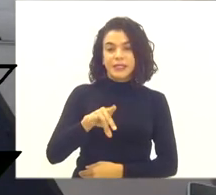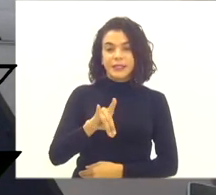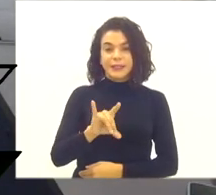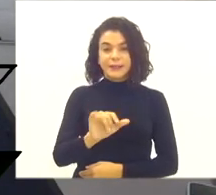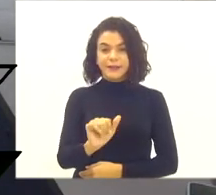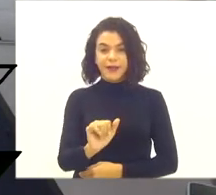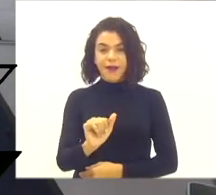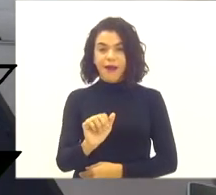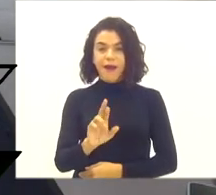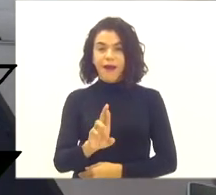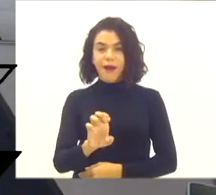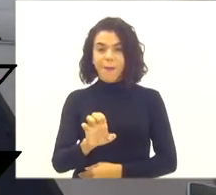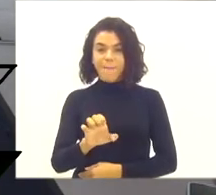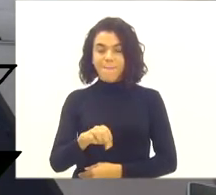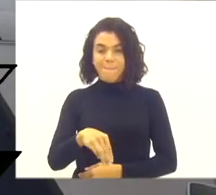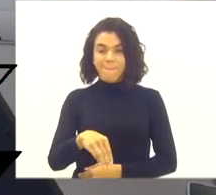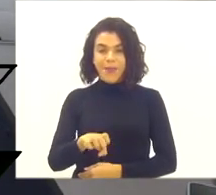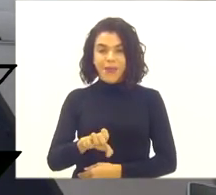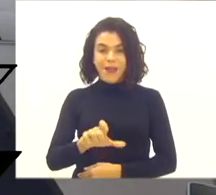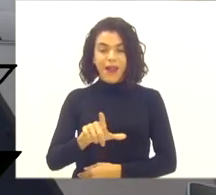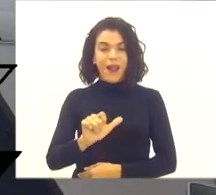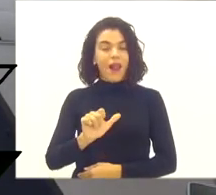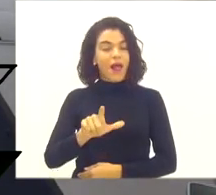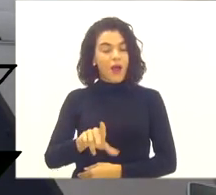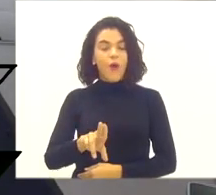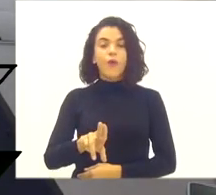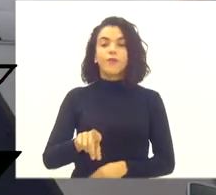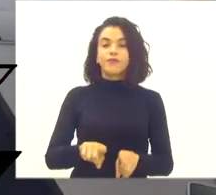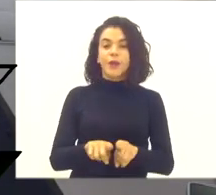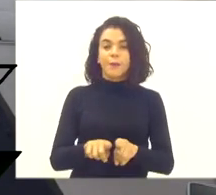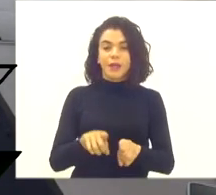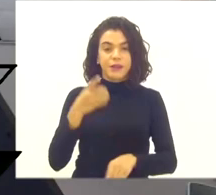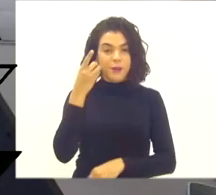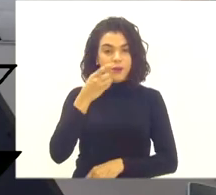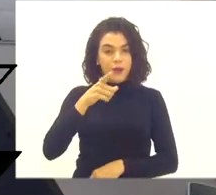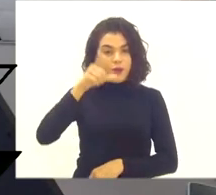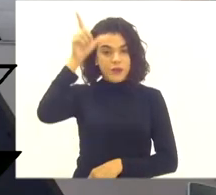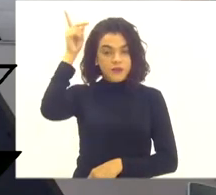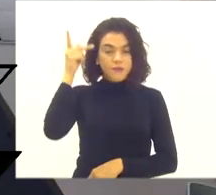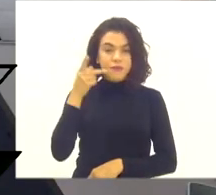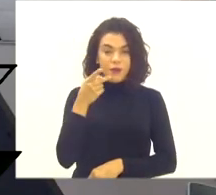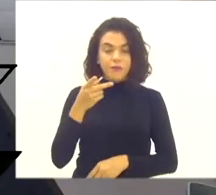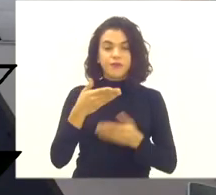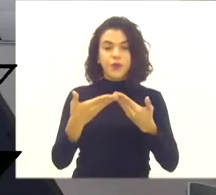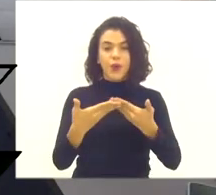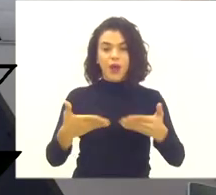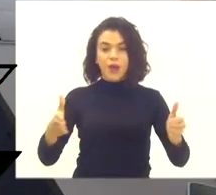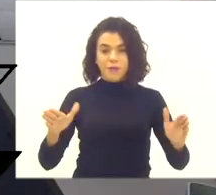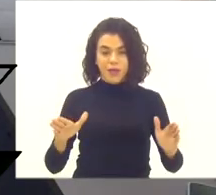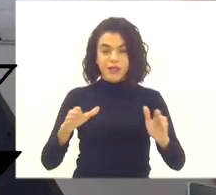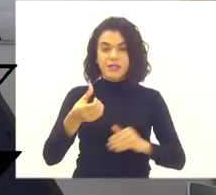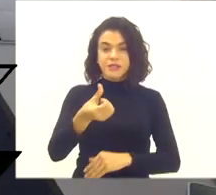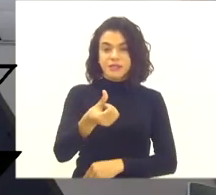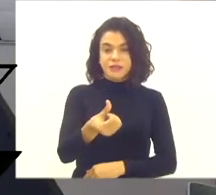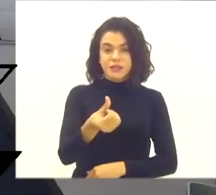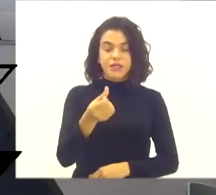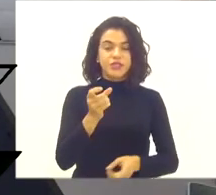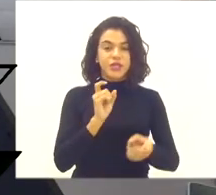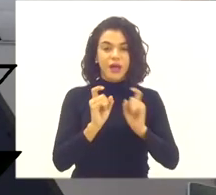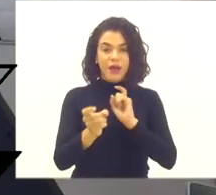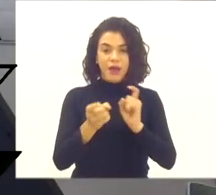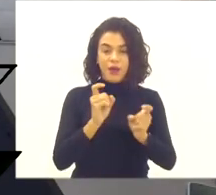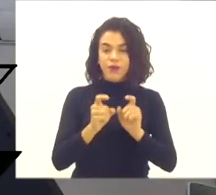armelau nossa querida relatora Deputado Luiz Paulo dou por aberto seus trabalhos da sexta reunião ordinária